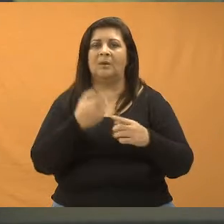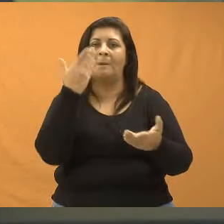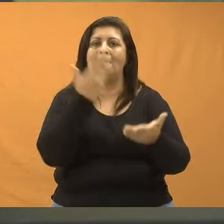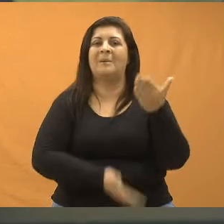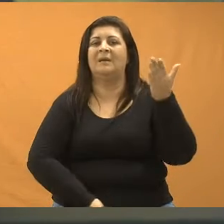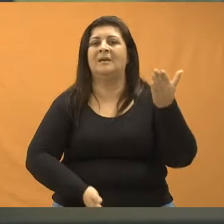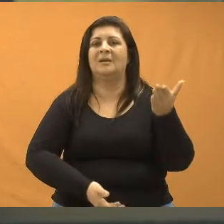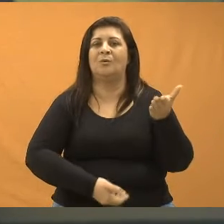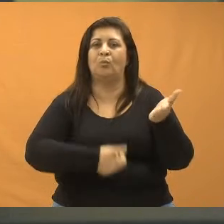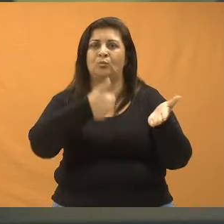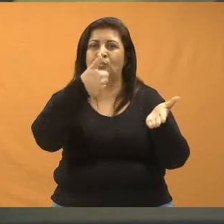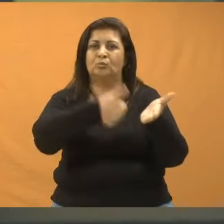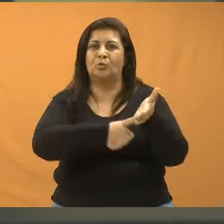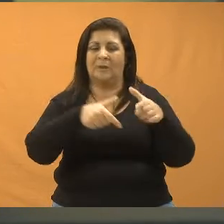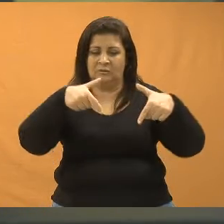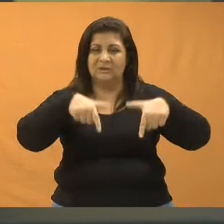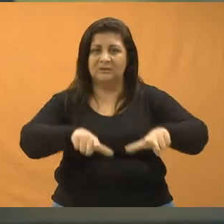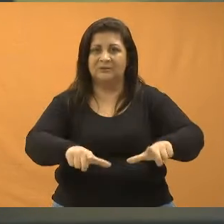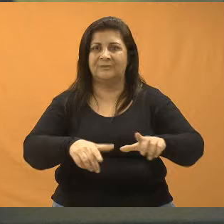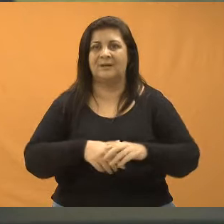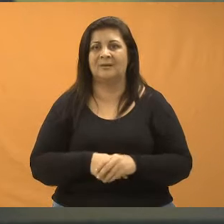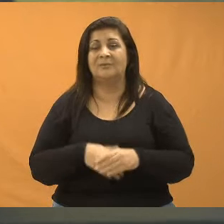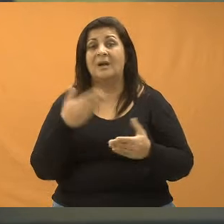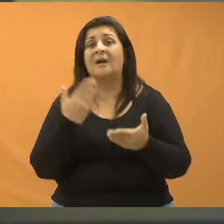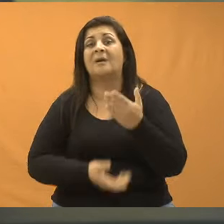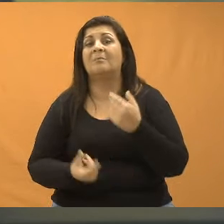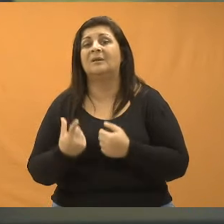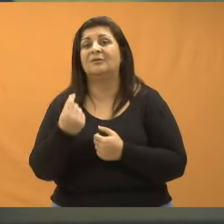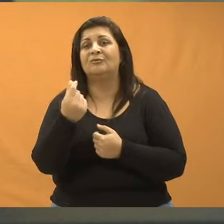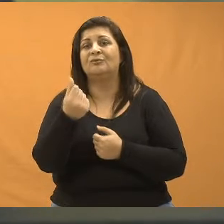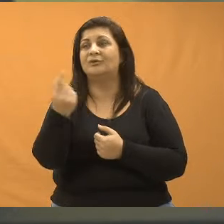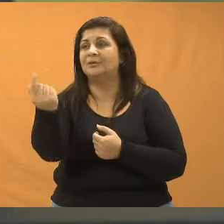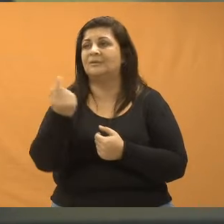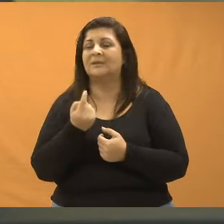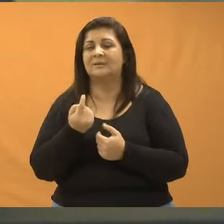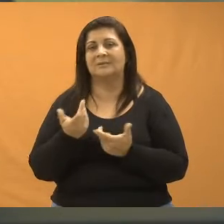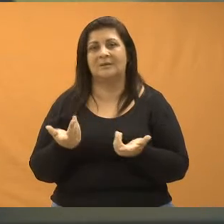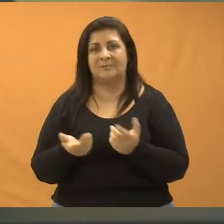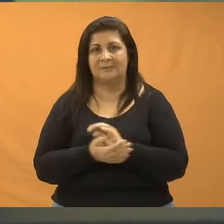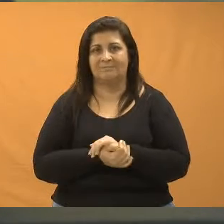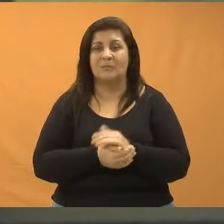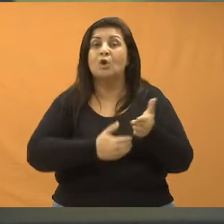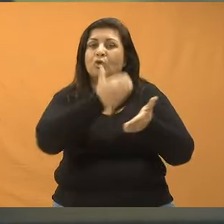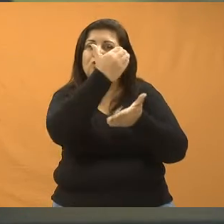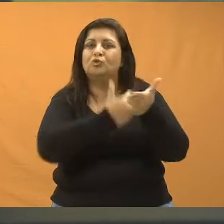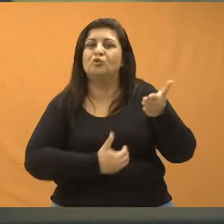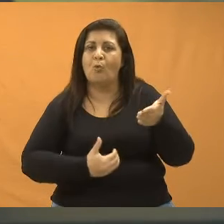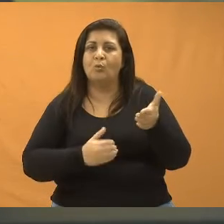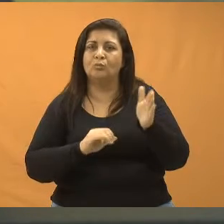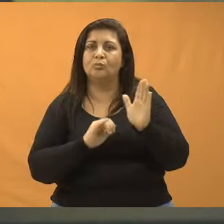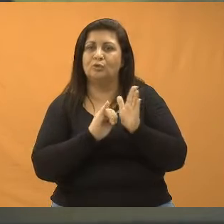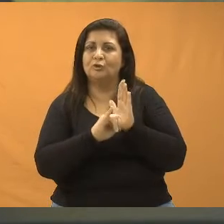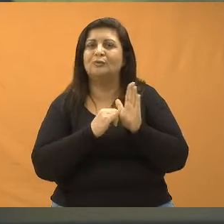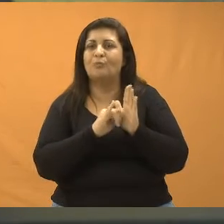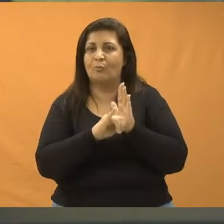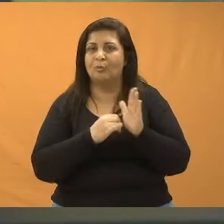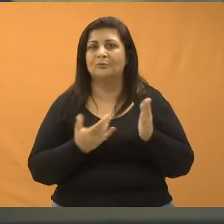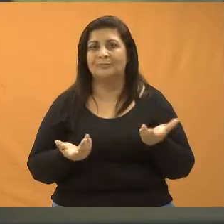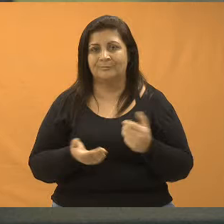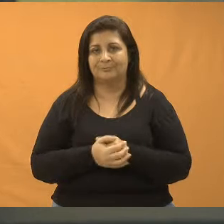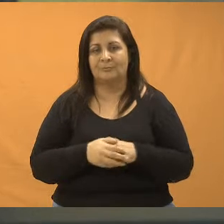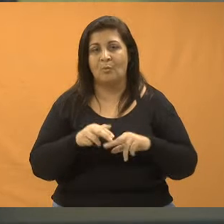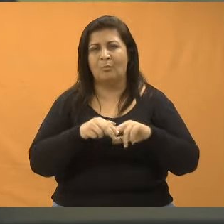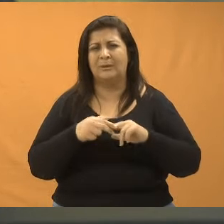de filantropia. Com isso, ela perdeu os incentivos fiscais que se dá aos hospitais filantrópicos, por isso essa